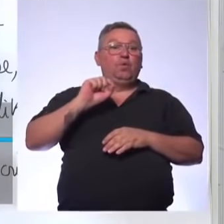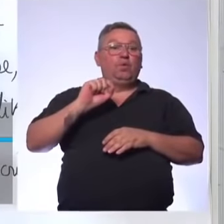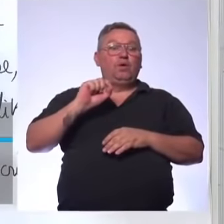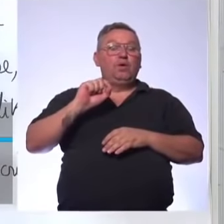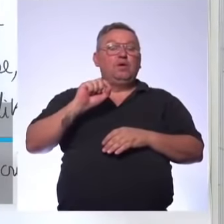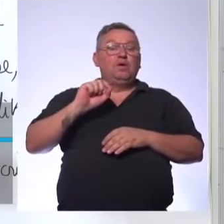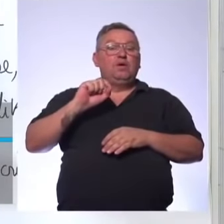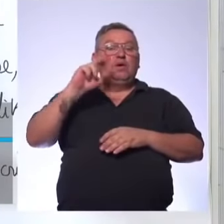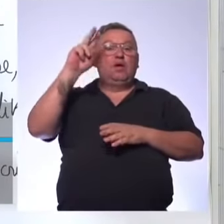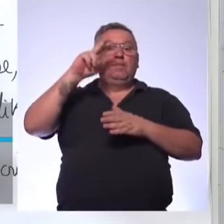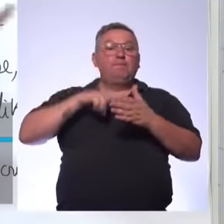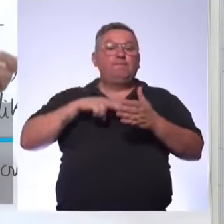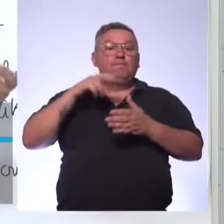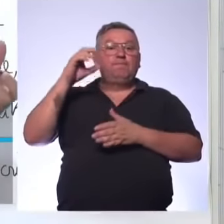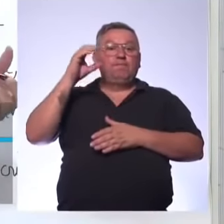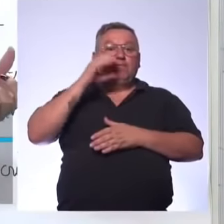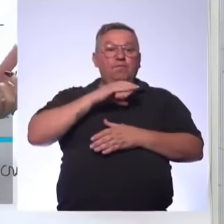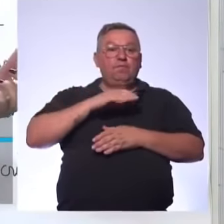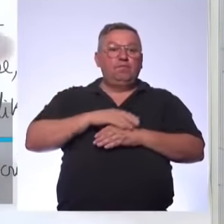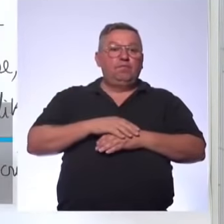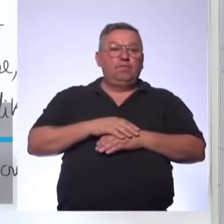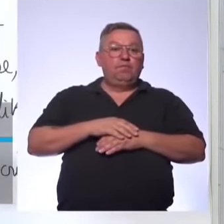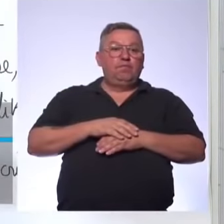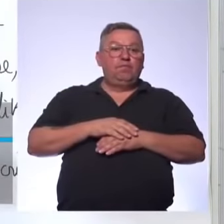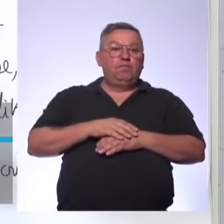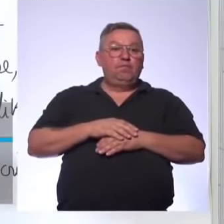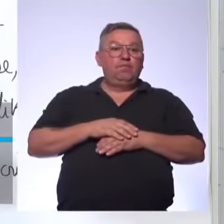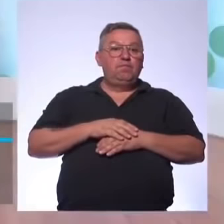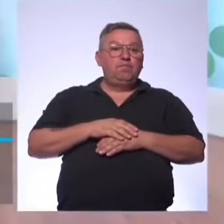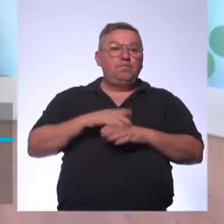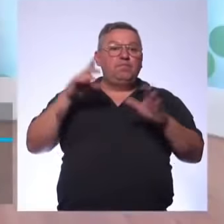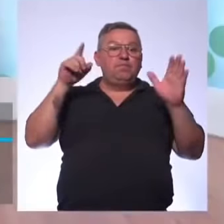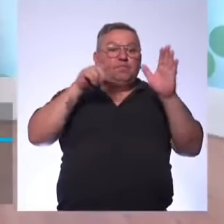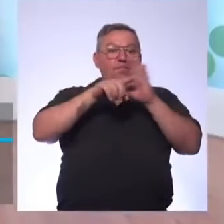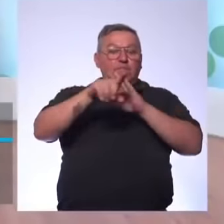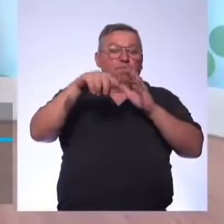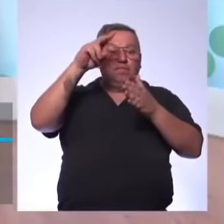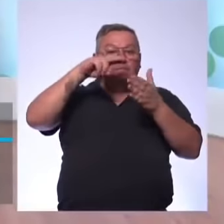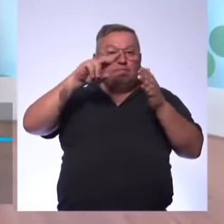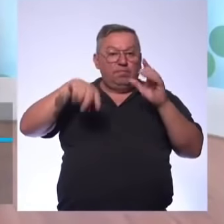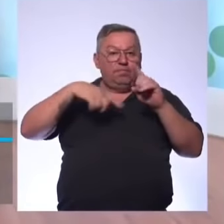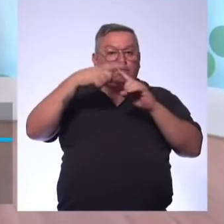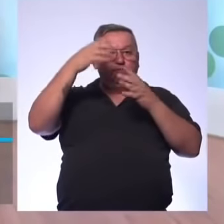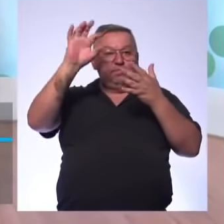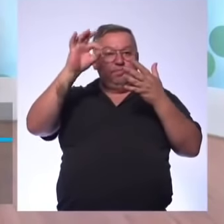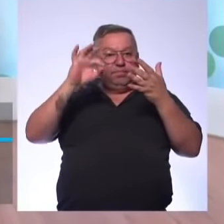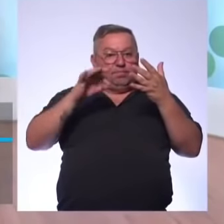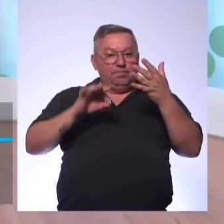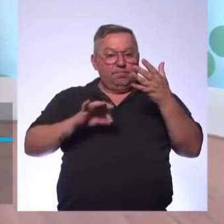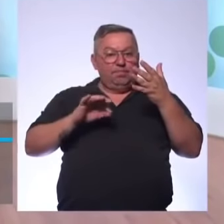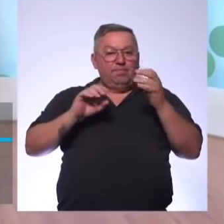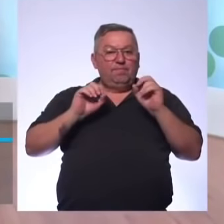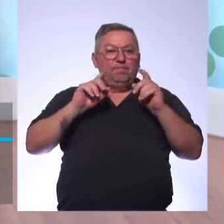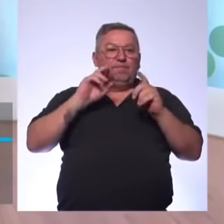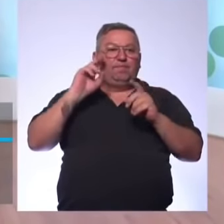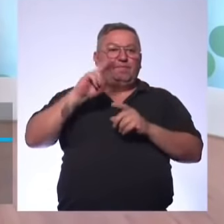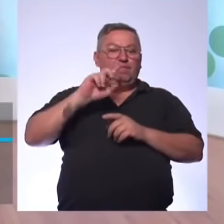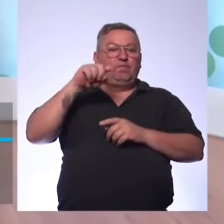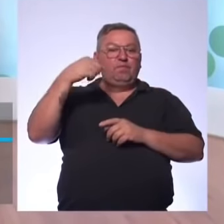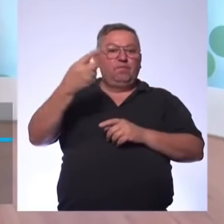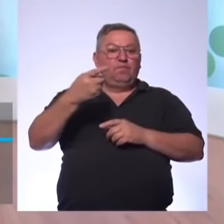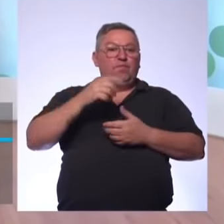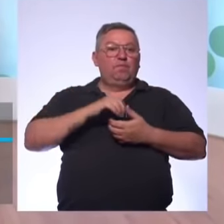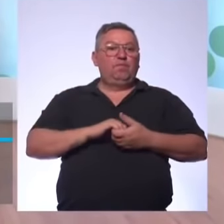quê ou isso que nem a pergunta mais detalhada a leitura mais detalhada do texto certo vamos para o próximo